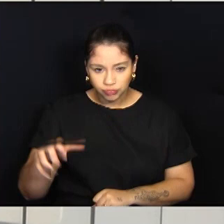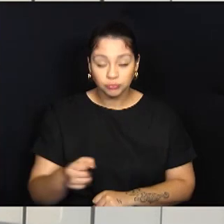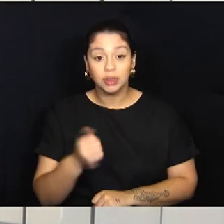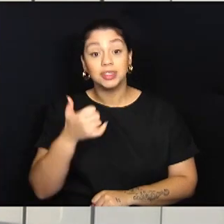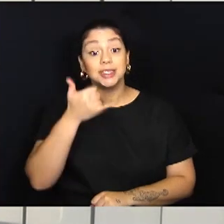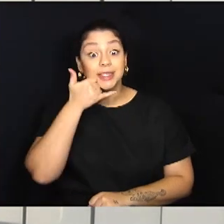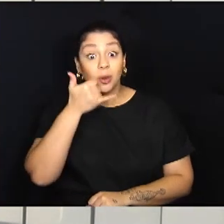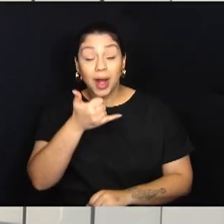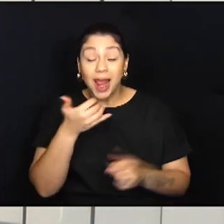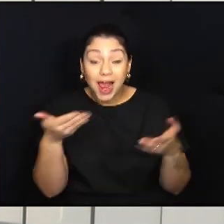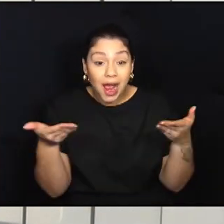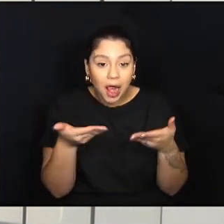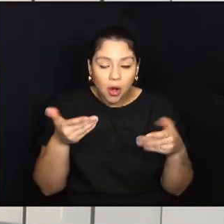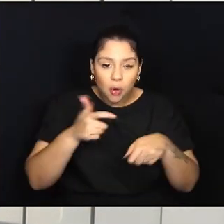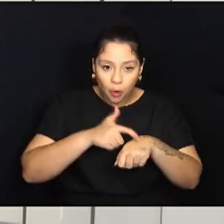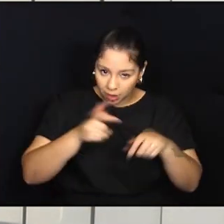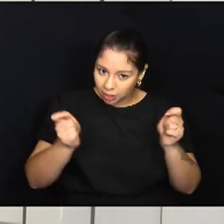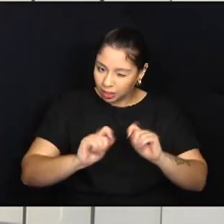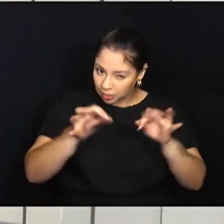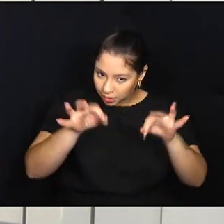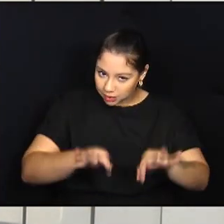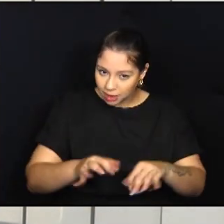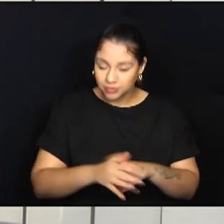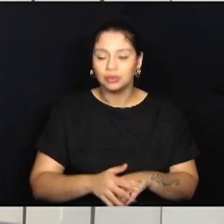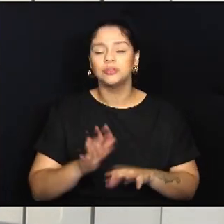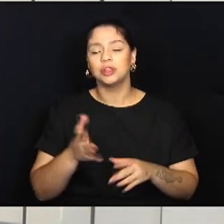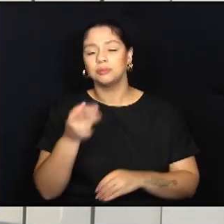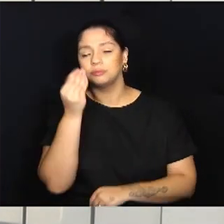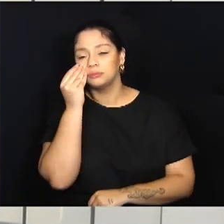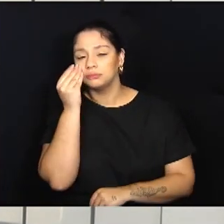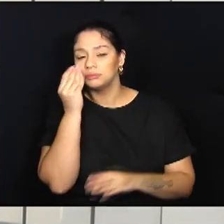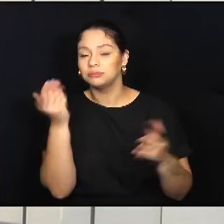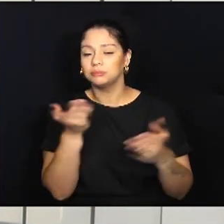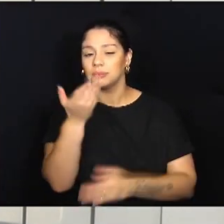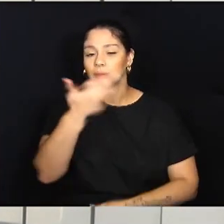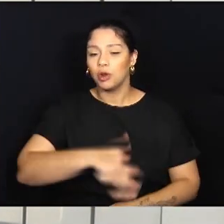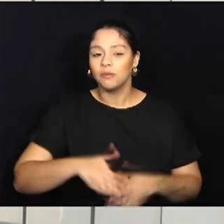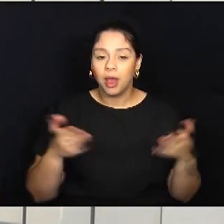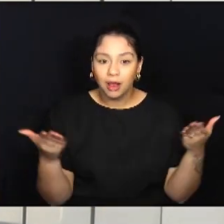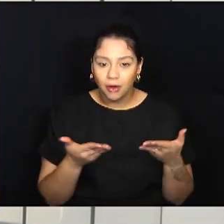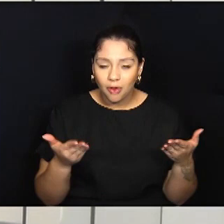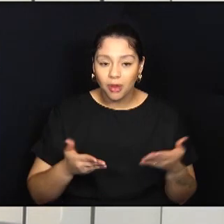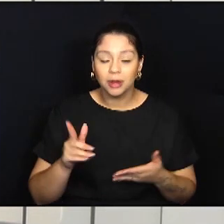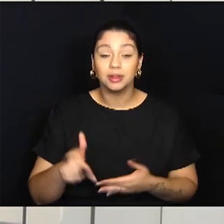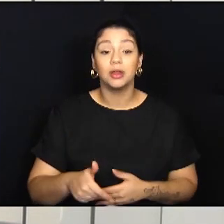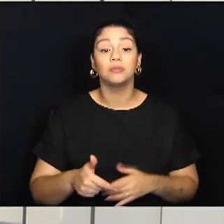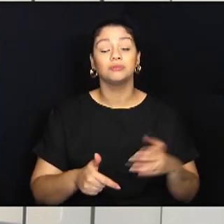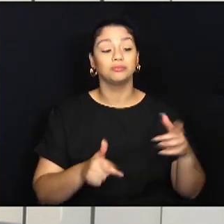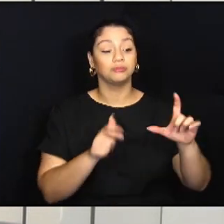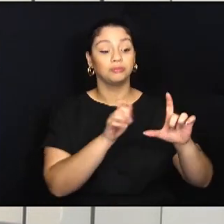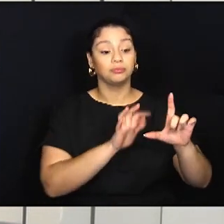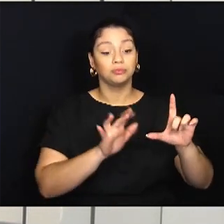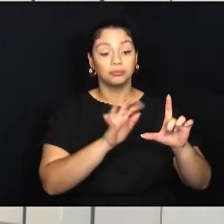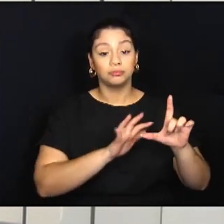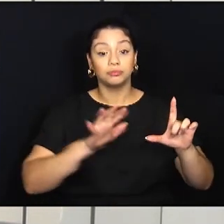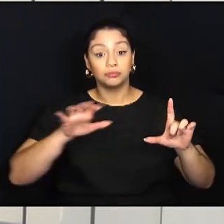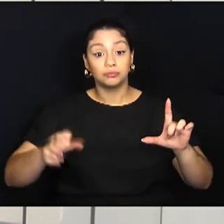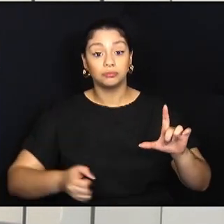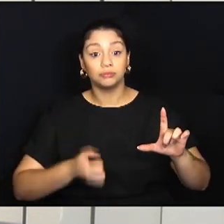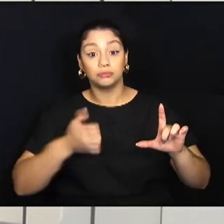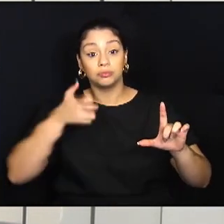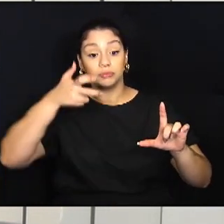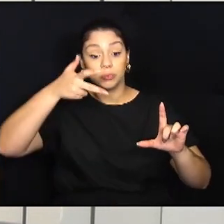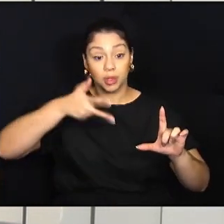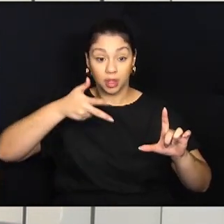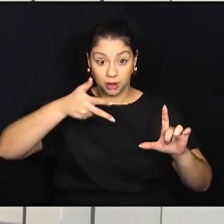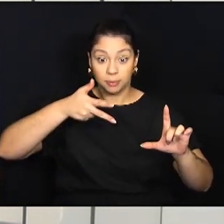celular agora para você ver que dá certo. Já faça o teste aí, com a câmera do seu celular apontada para este QR Code aqui,